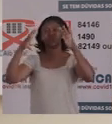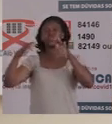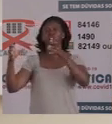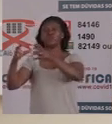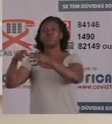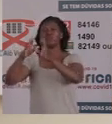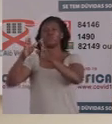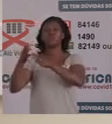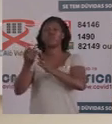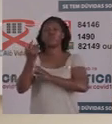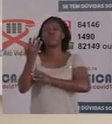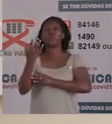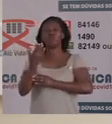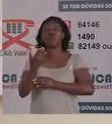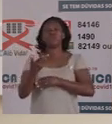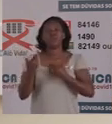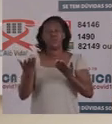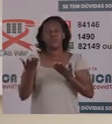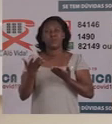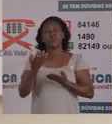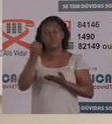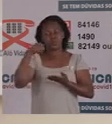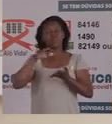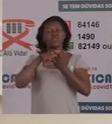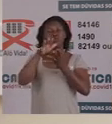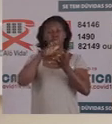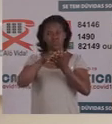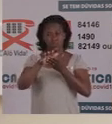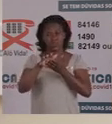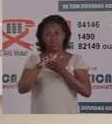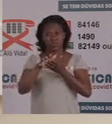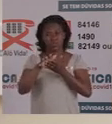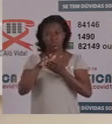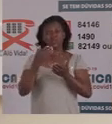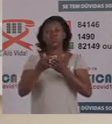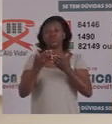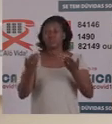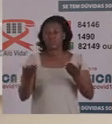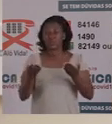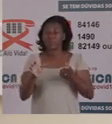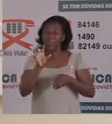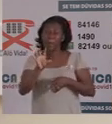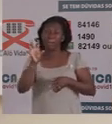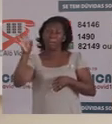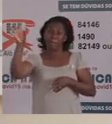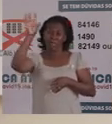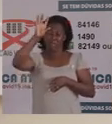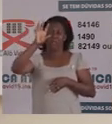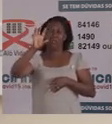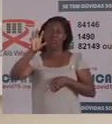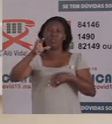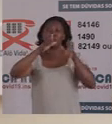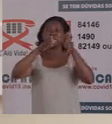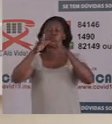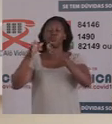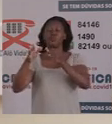casos pode levar a interpretações errôneas, porque países com menos